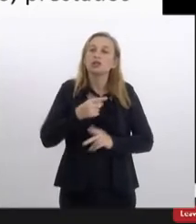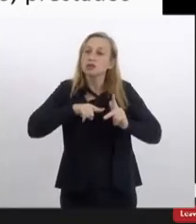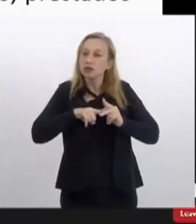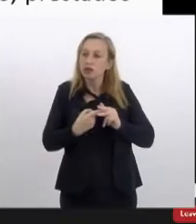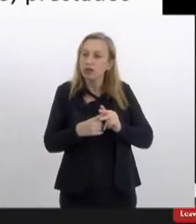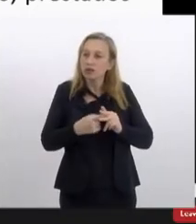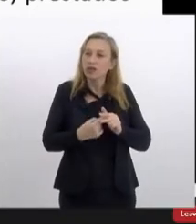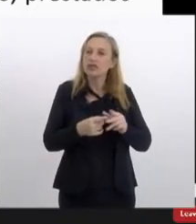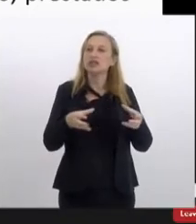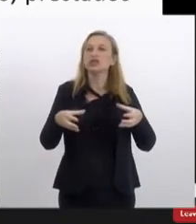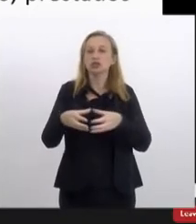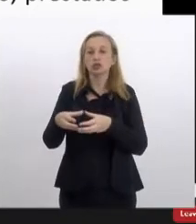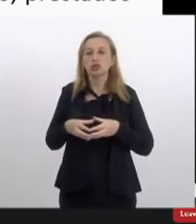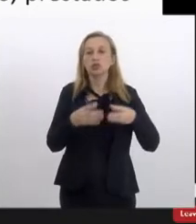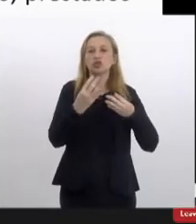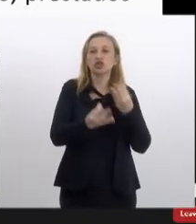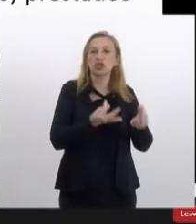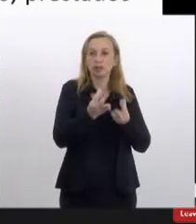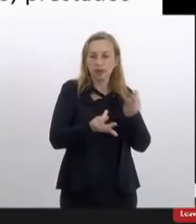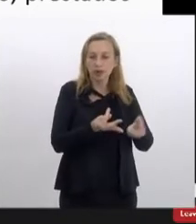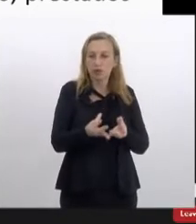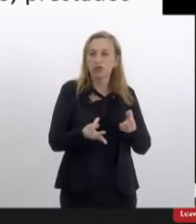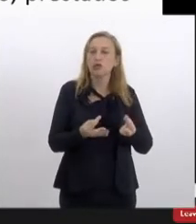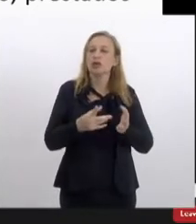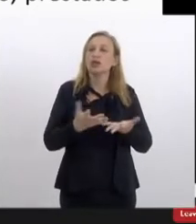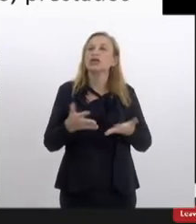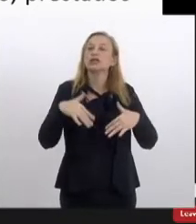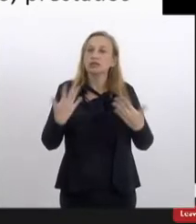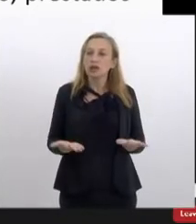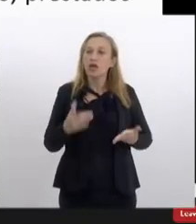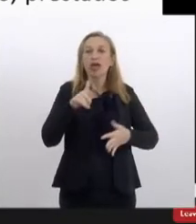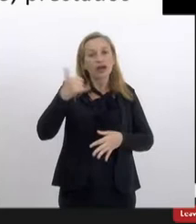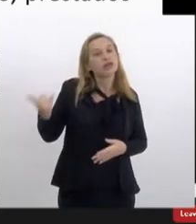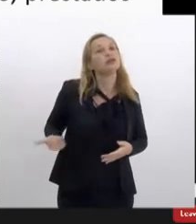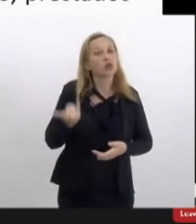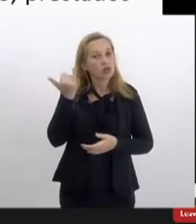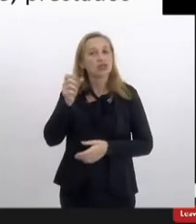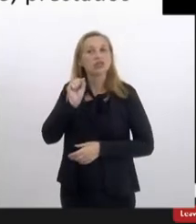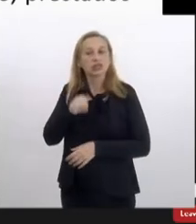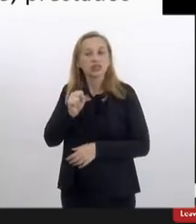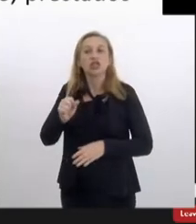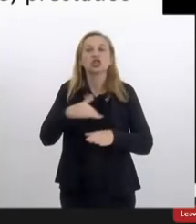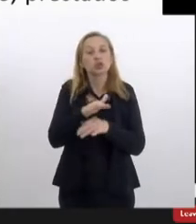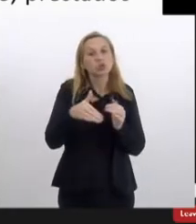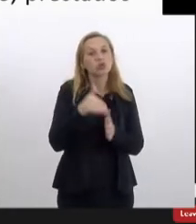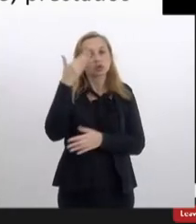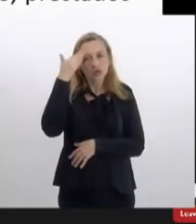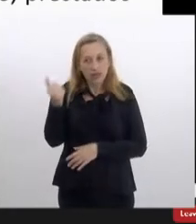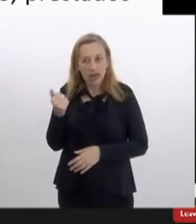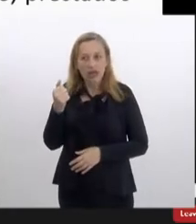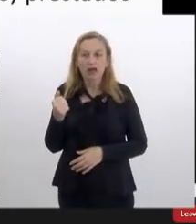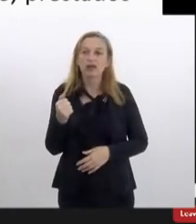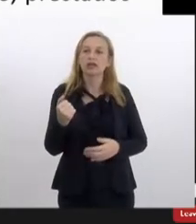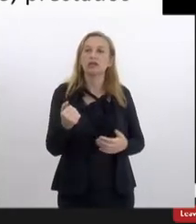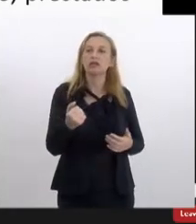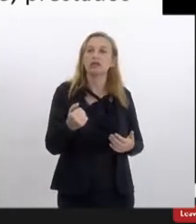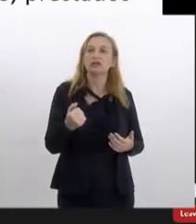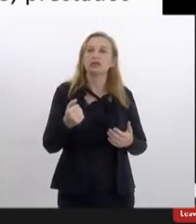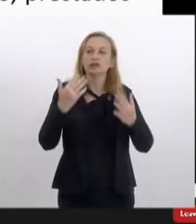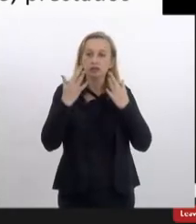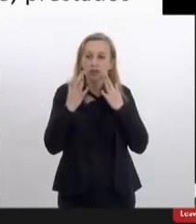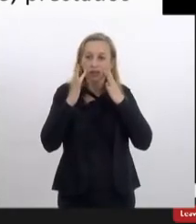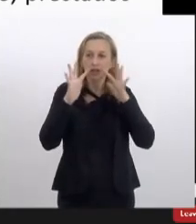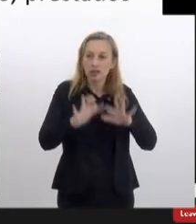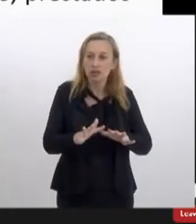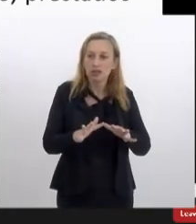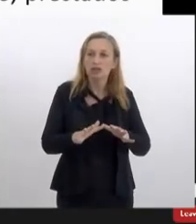regulamenta essas comunidades terapêuticas, né? Então, assim, é muito importante que todos saibam, né? As comunidades terapêuticas estão na rede de atenção